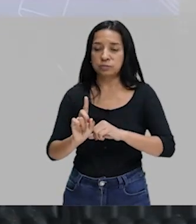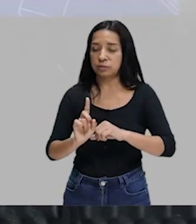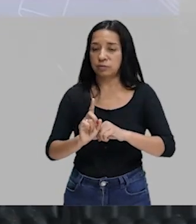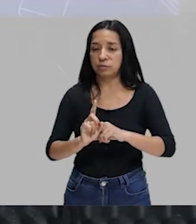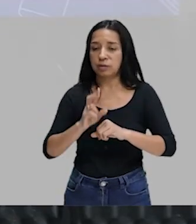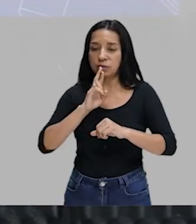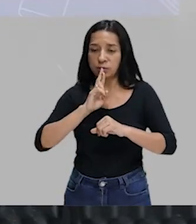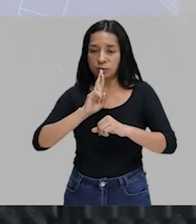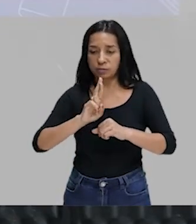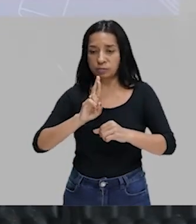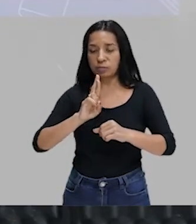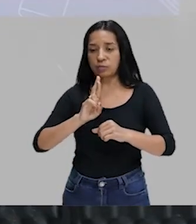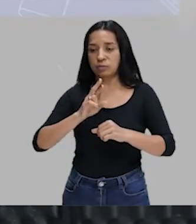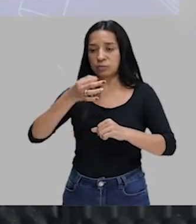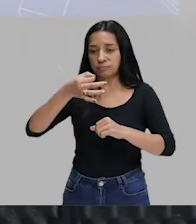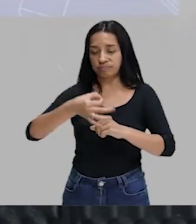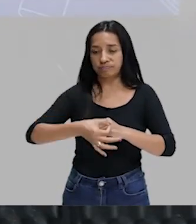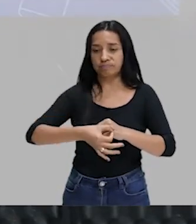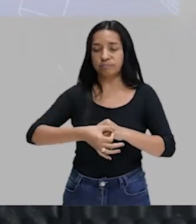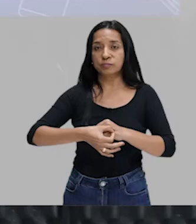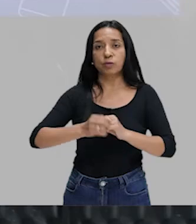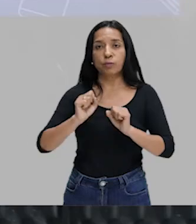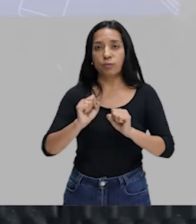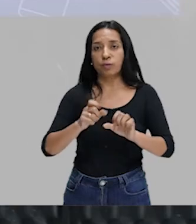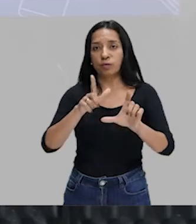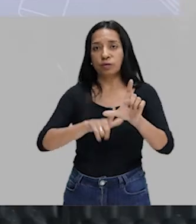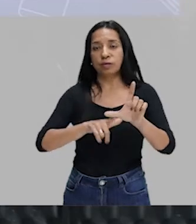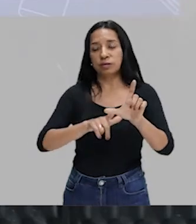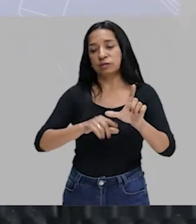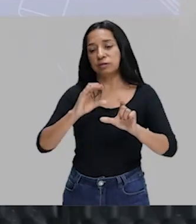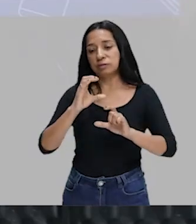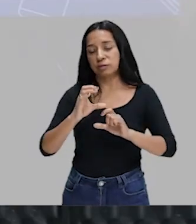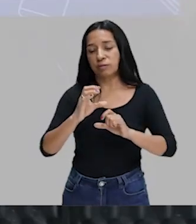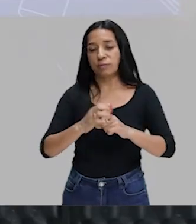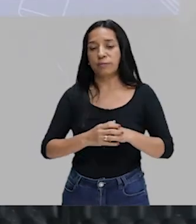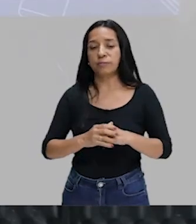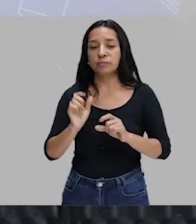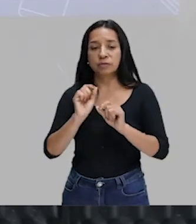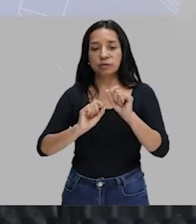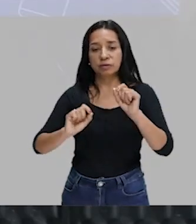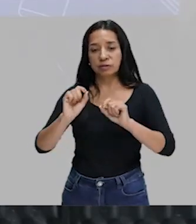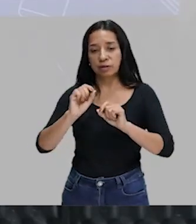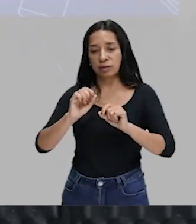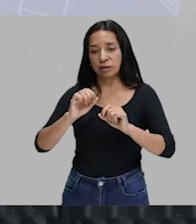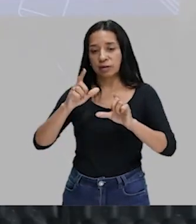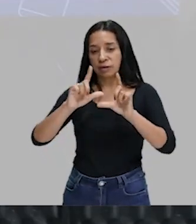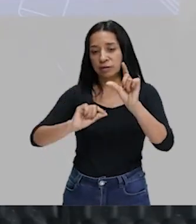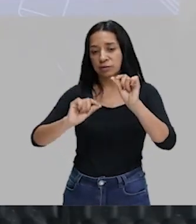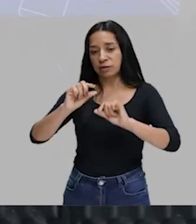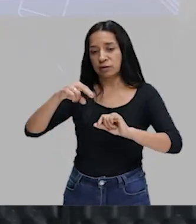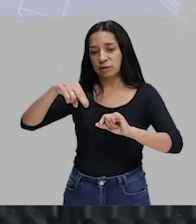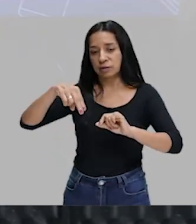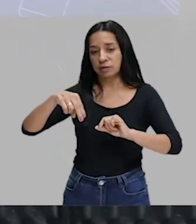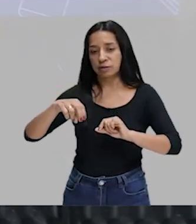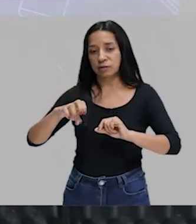Então a resposta para a questão só pode ser a letra C, né? Que é uma estrela de nêutrons,